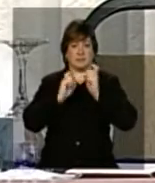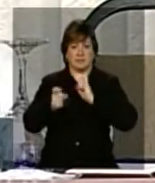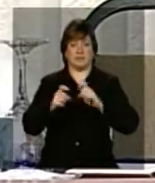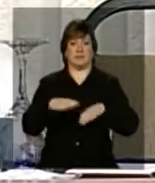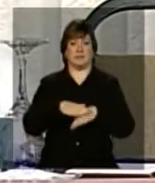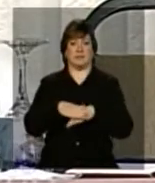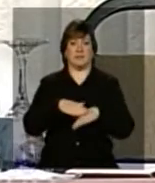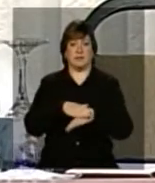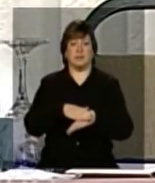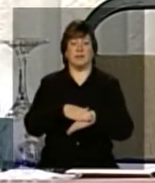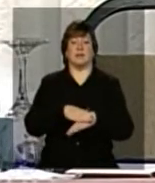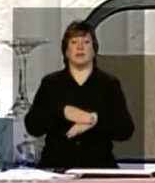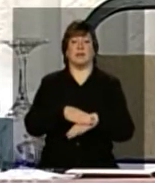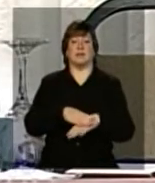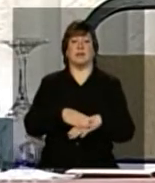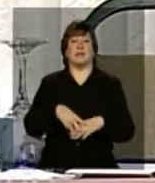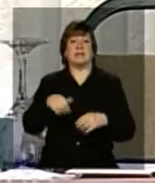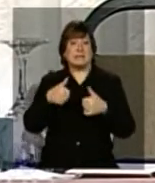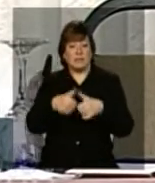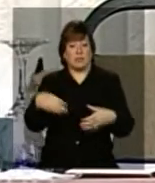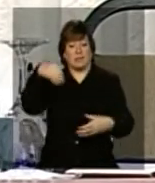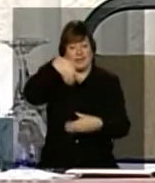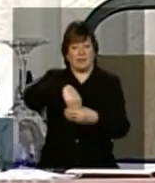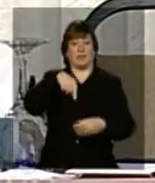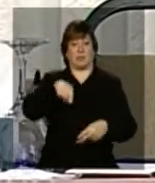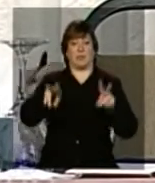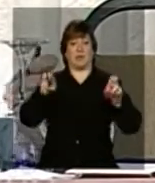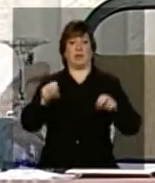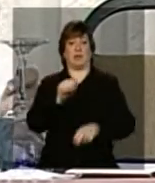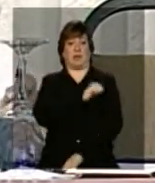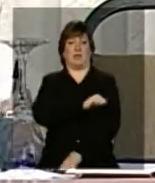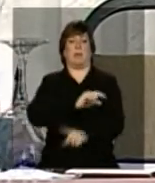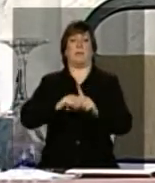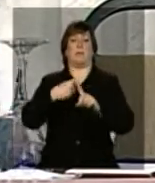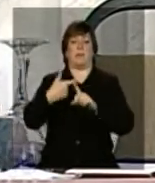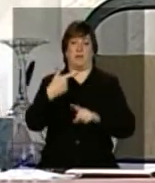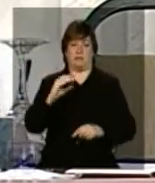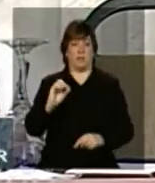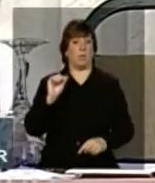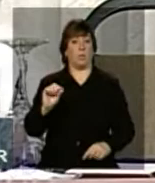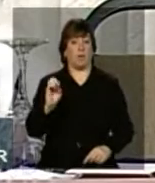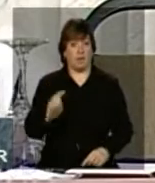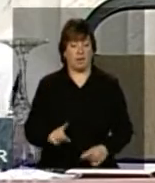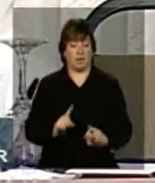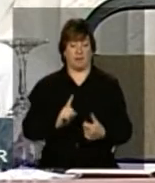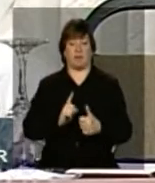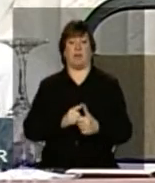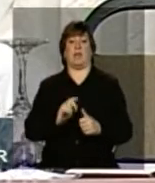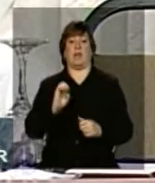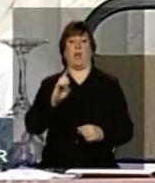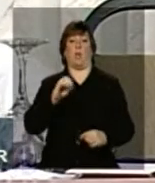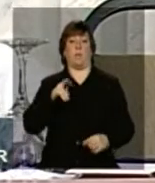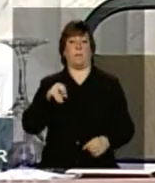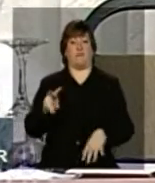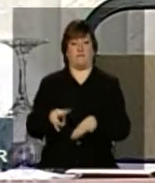permeando a Rio Mais 20, não é? Que é economia verde,